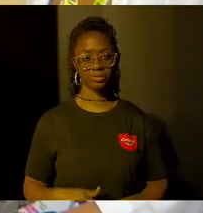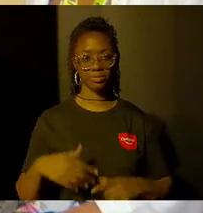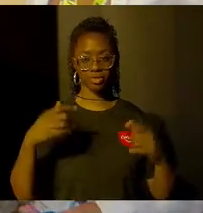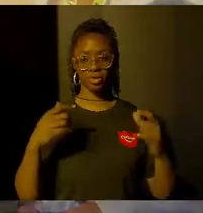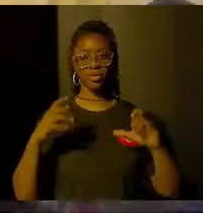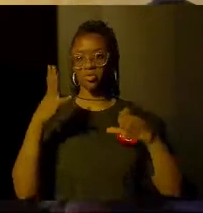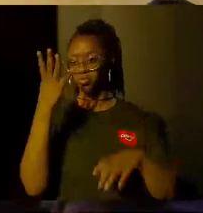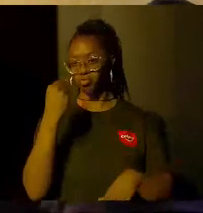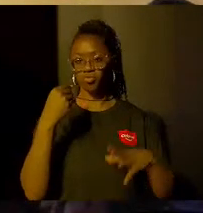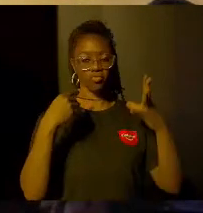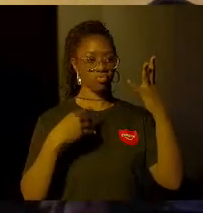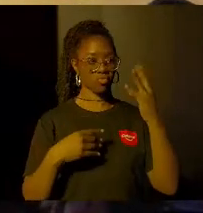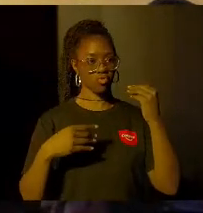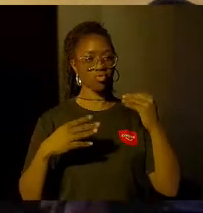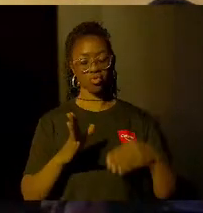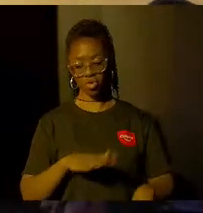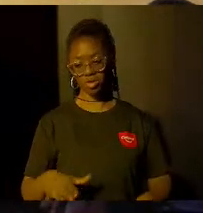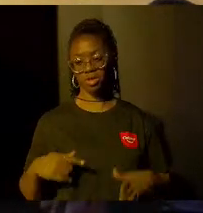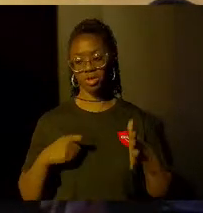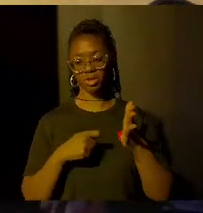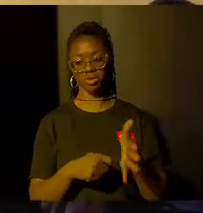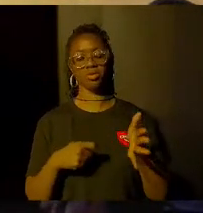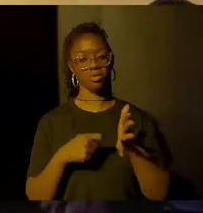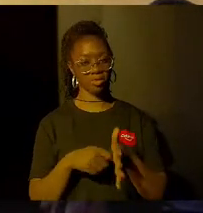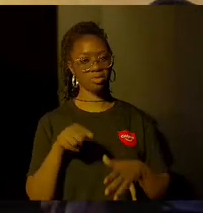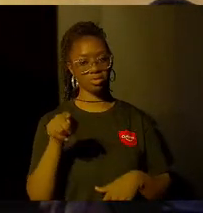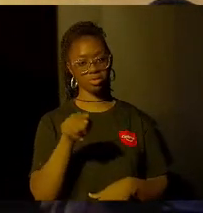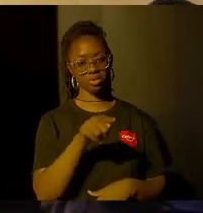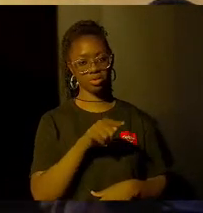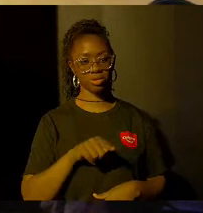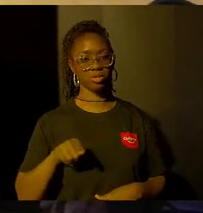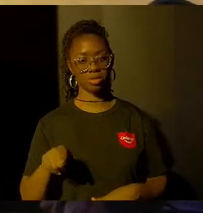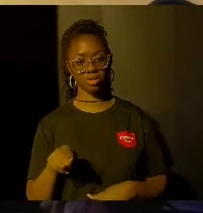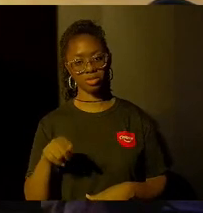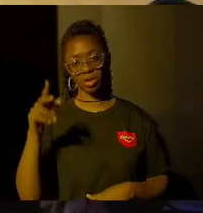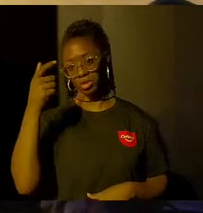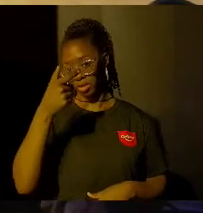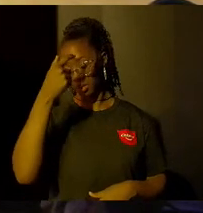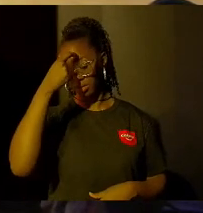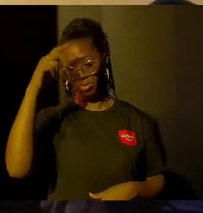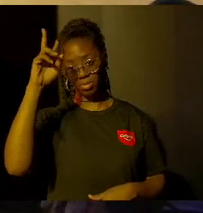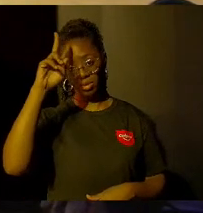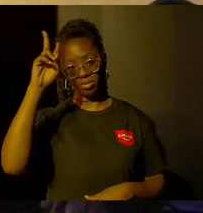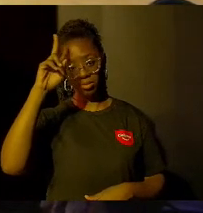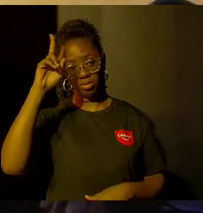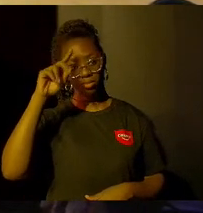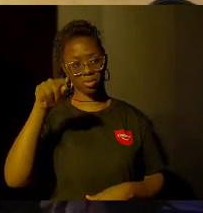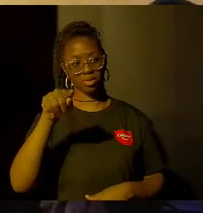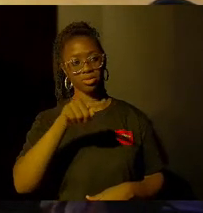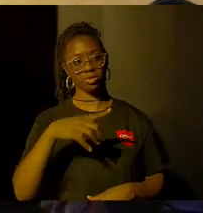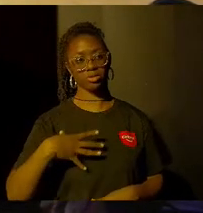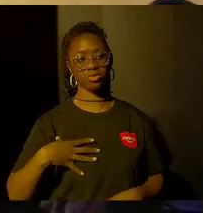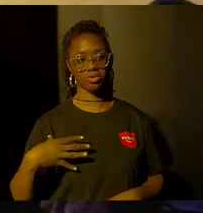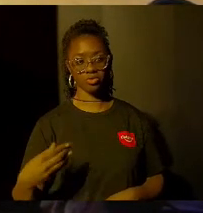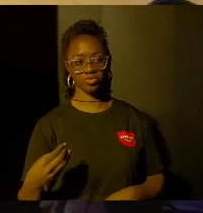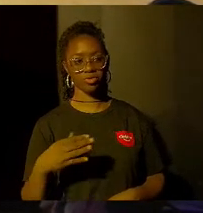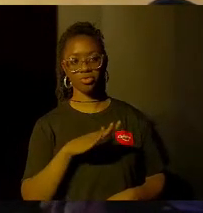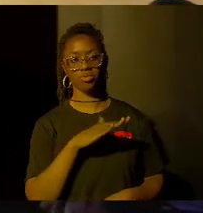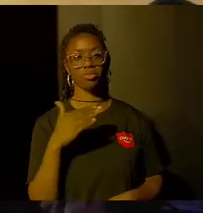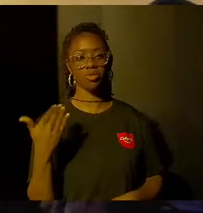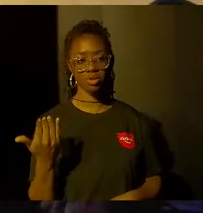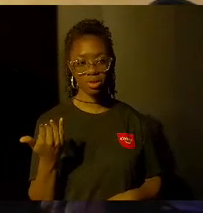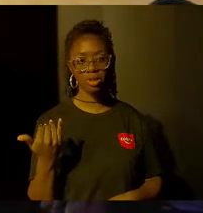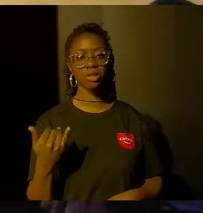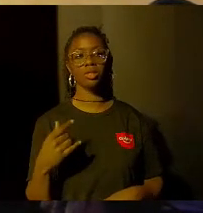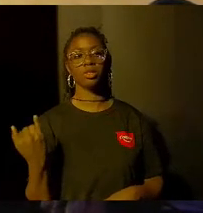meninos com com a luta delas a luta da memória desses filhos que se foram da